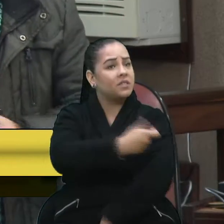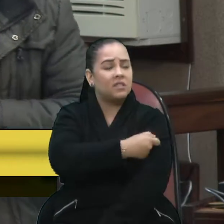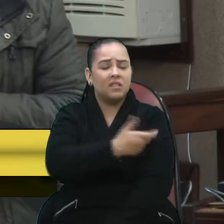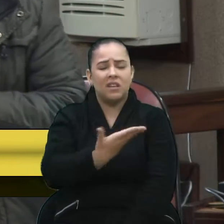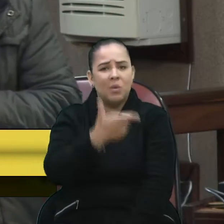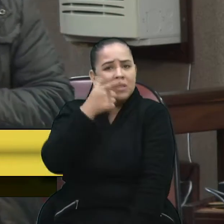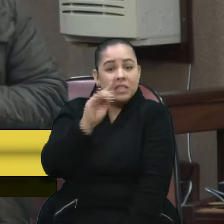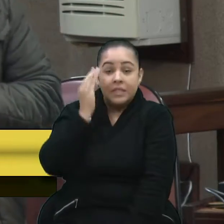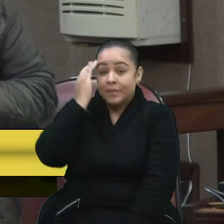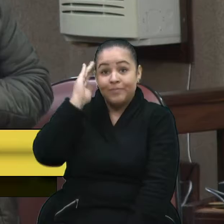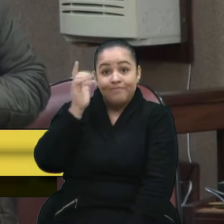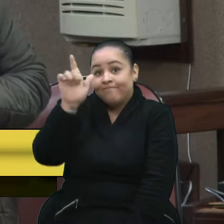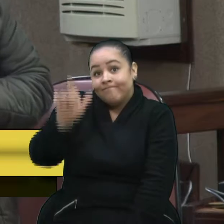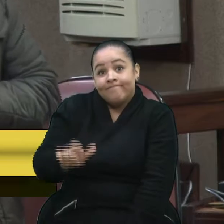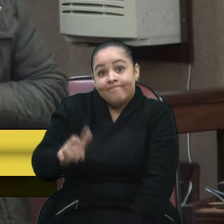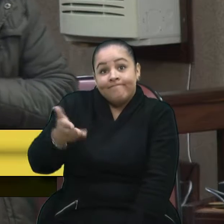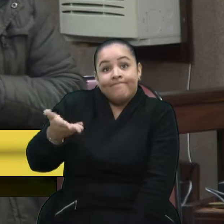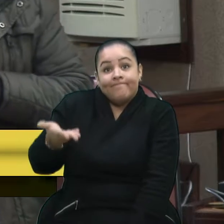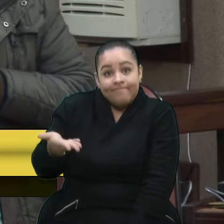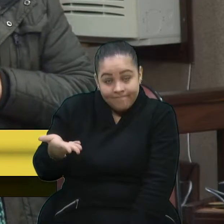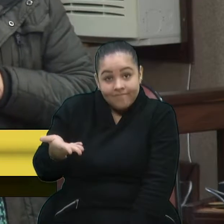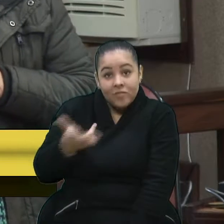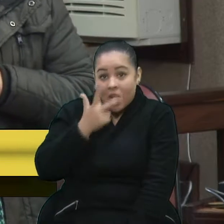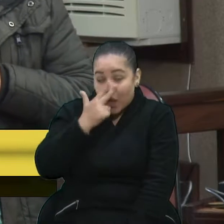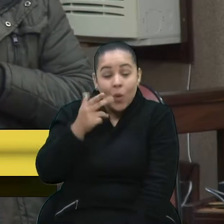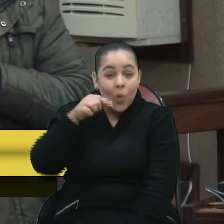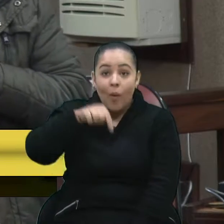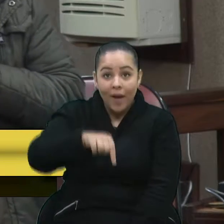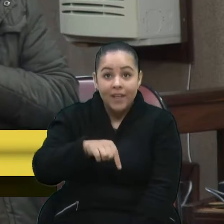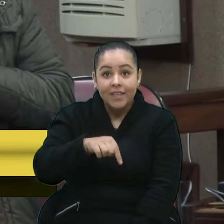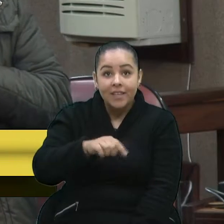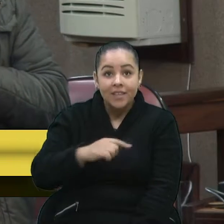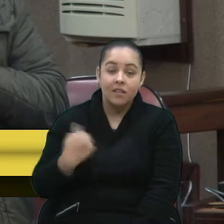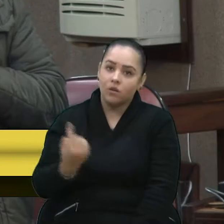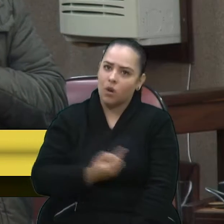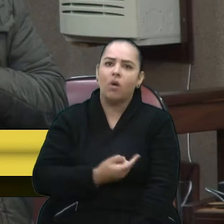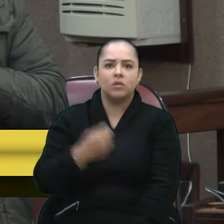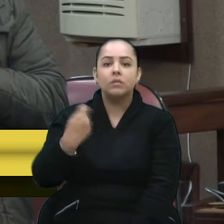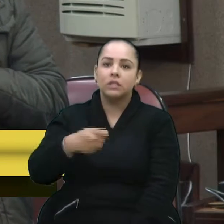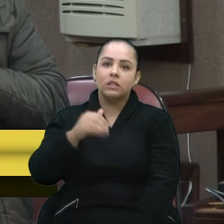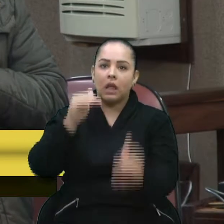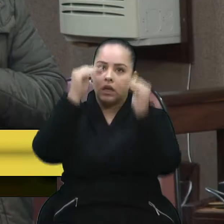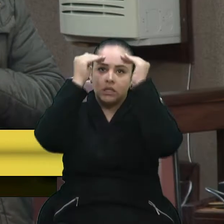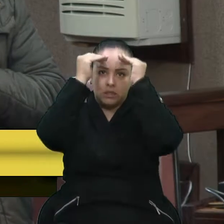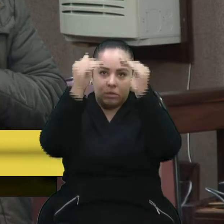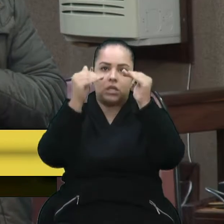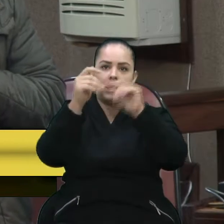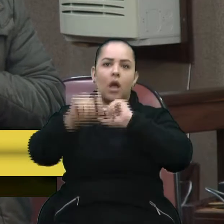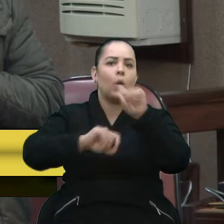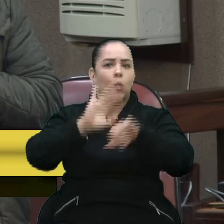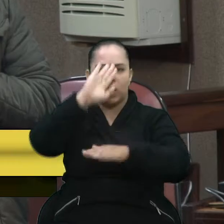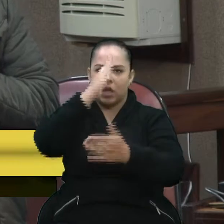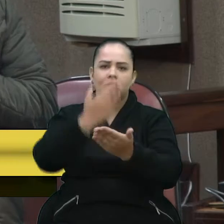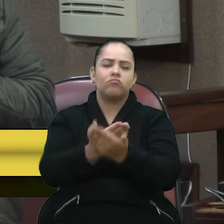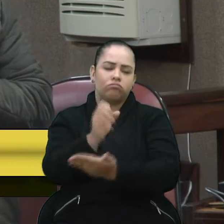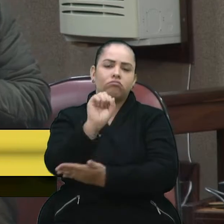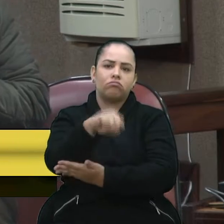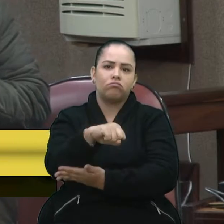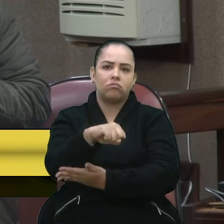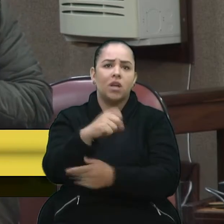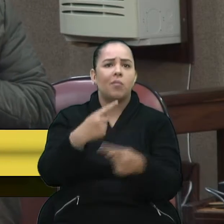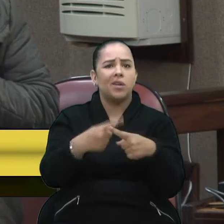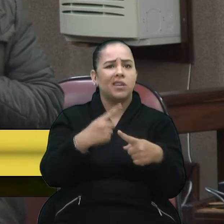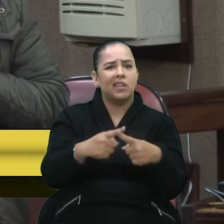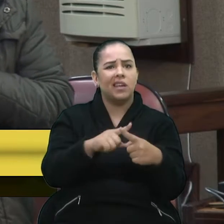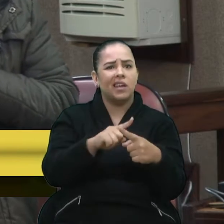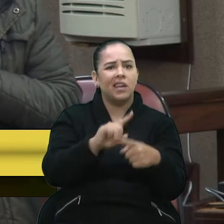né? E a mesma coisa aqui. E a gente tem que respeitar a posição, né? Porque cada um tem uma